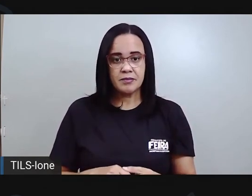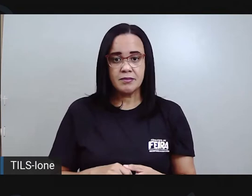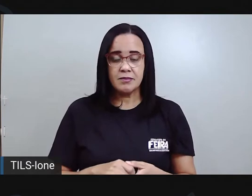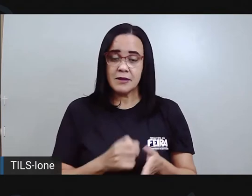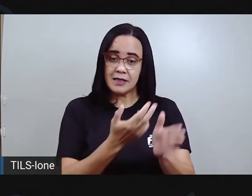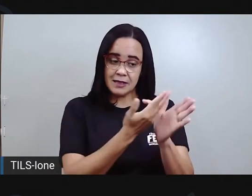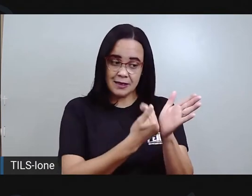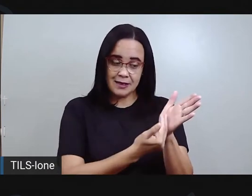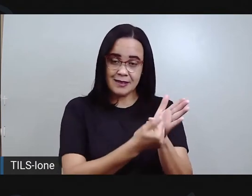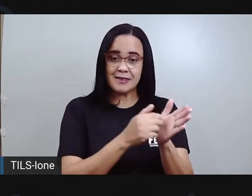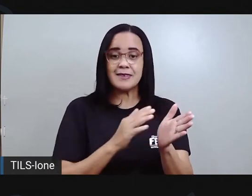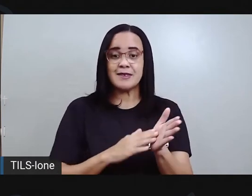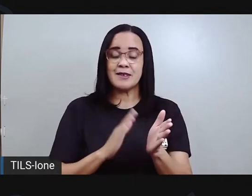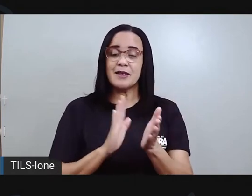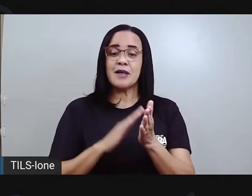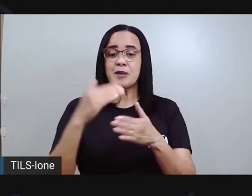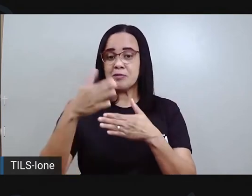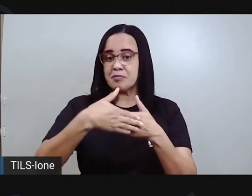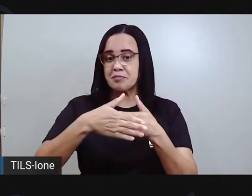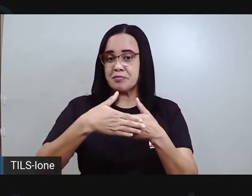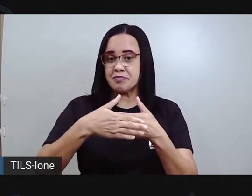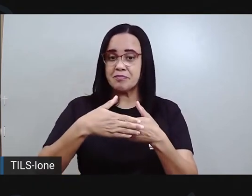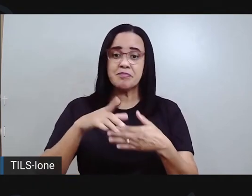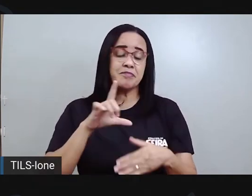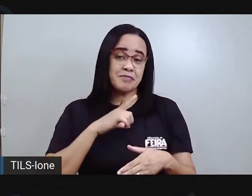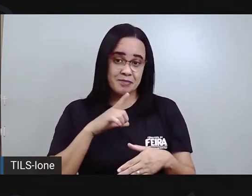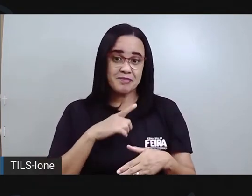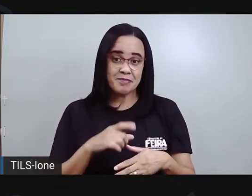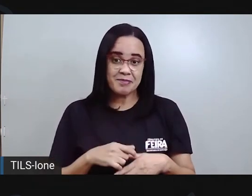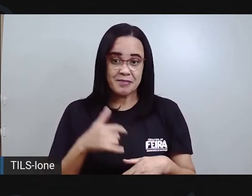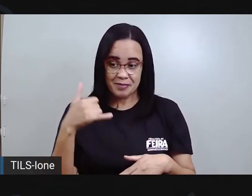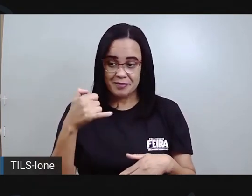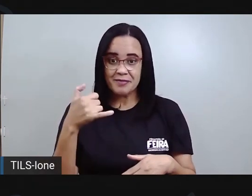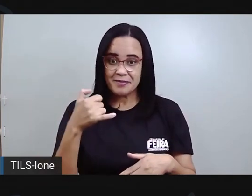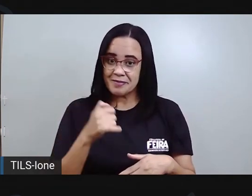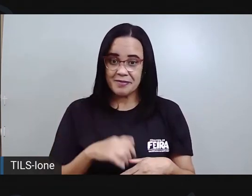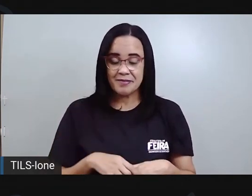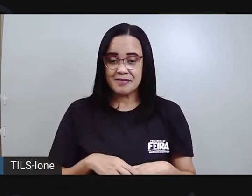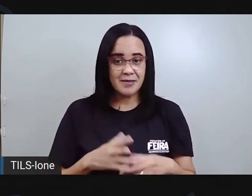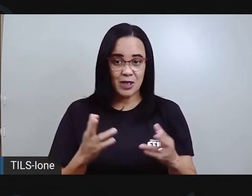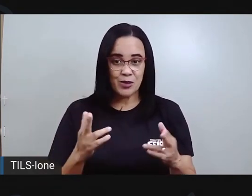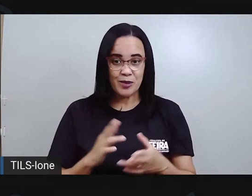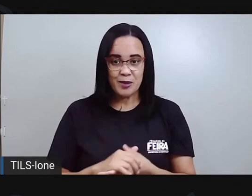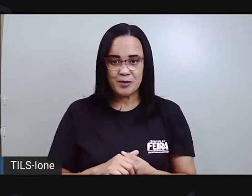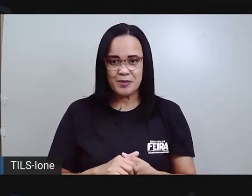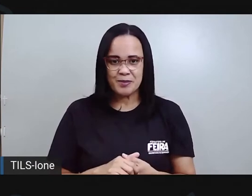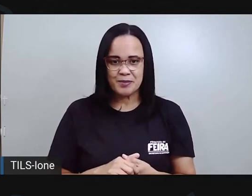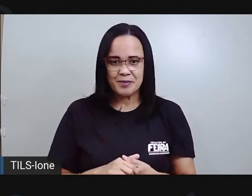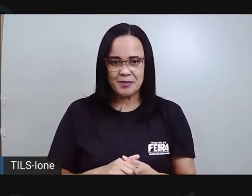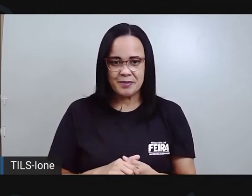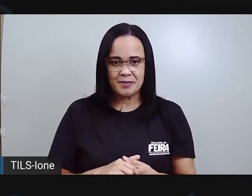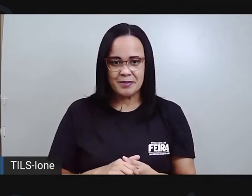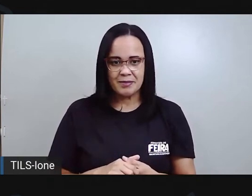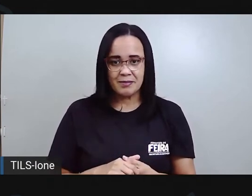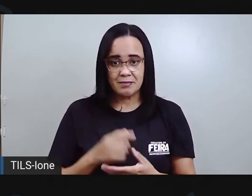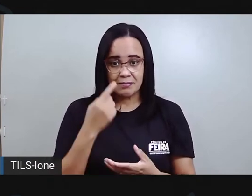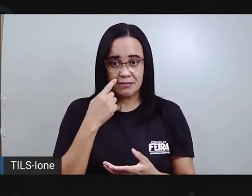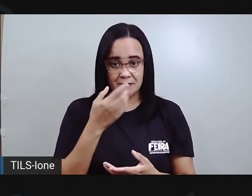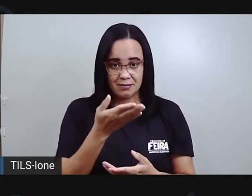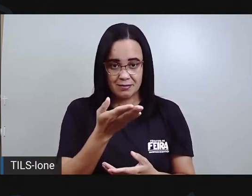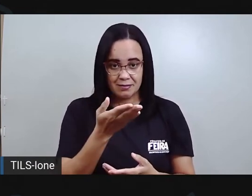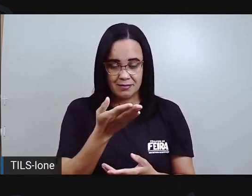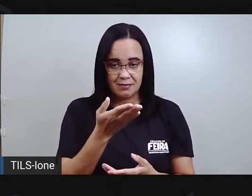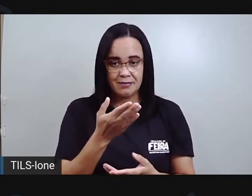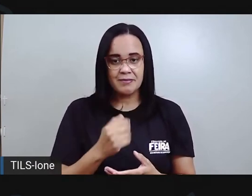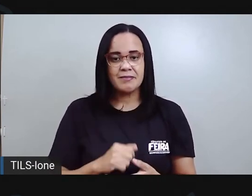da canetinha vai sair do outro lado. Tá joia? Então eu vou desenhar aqui no meu. Olha, já eu